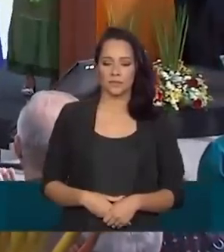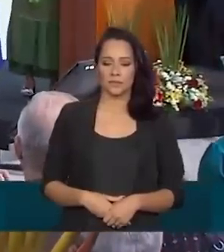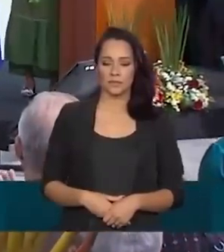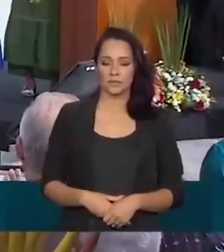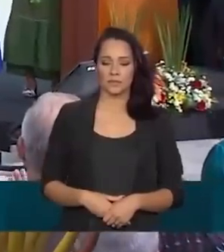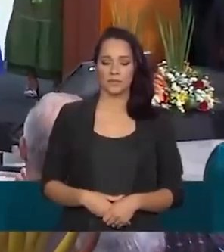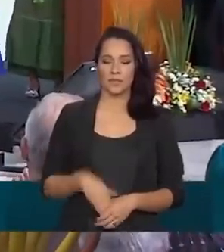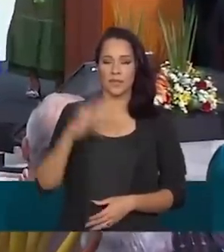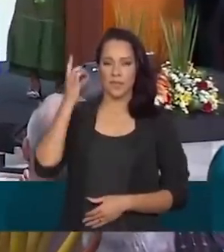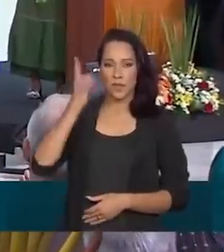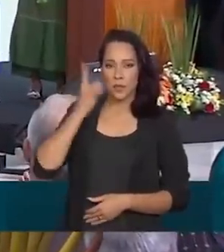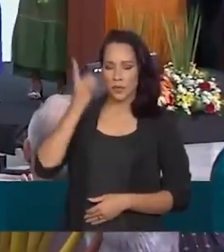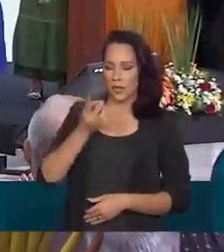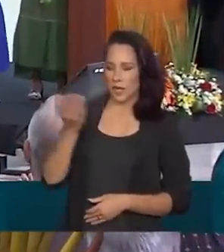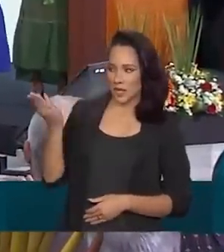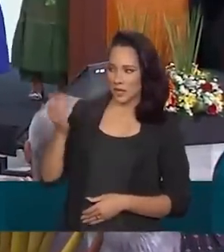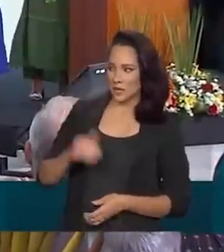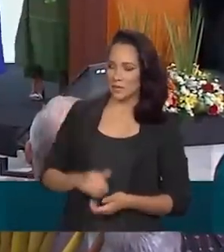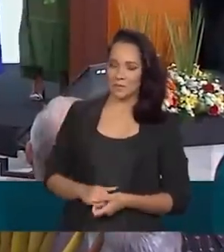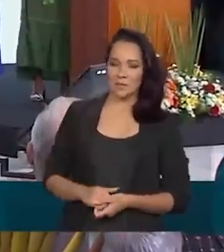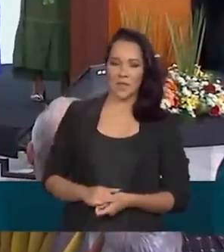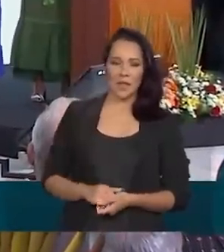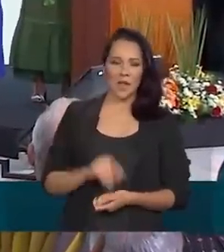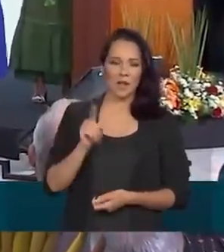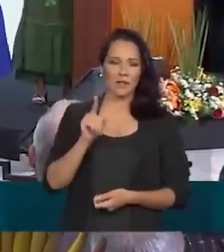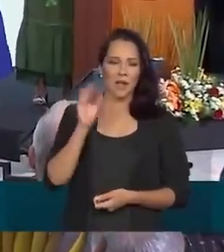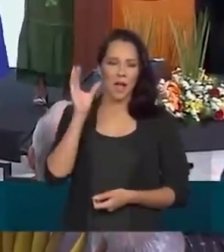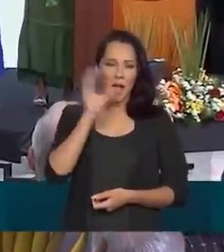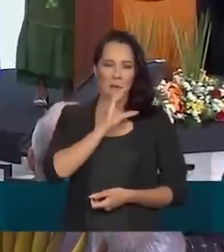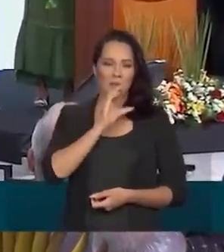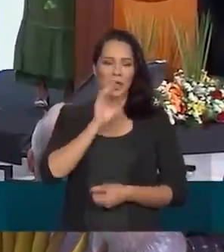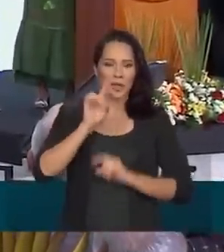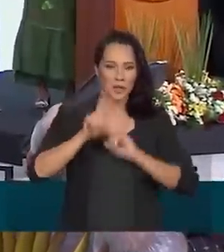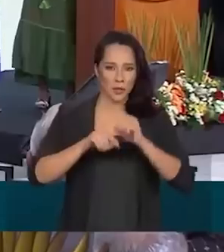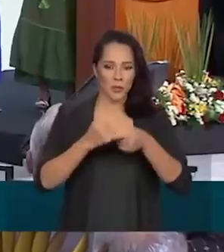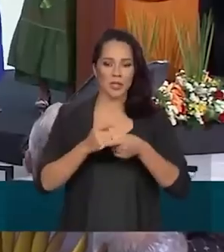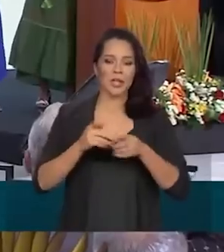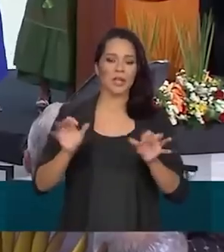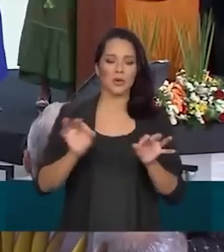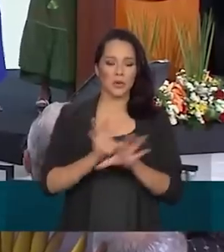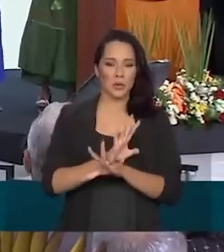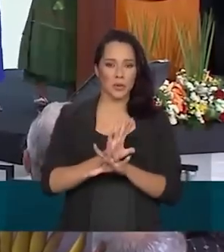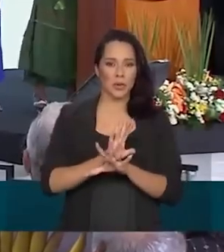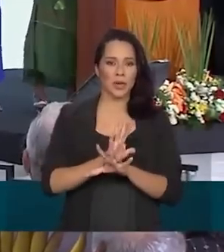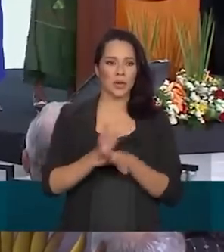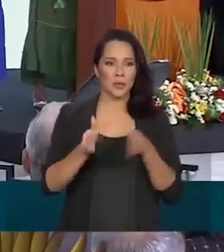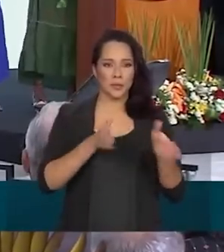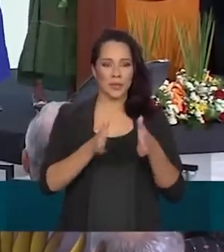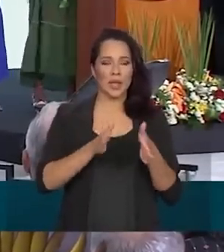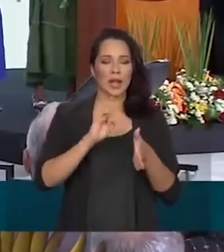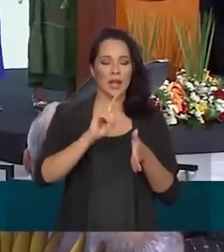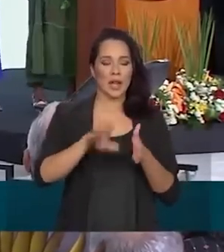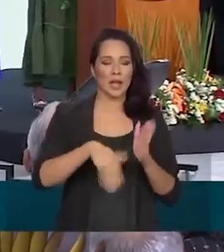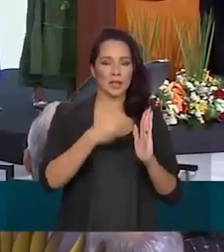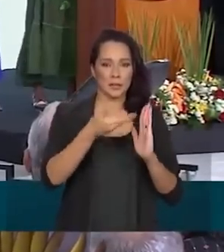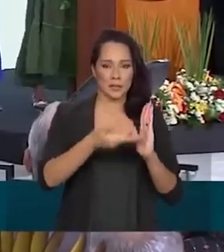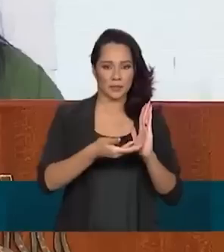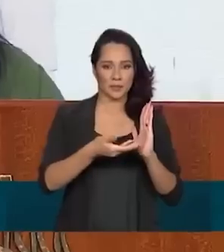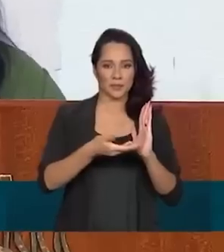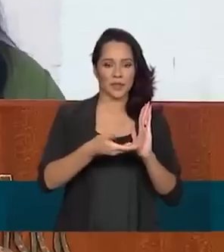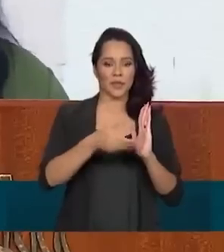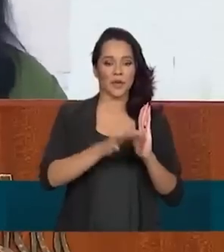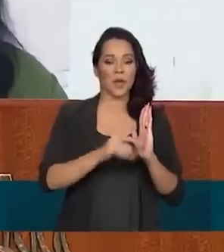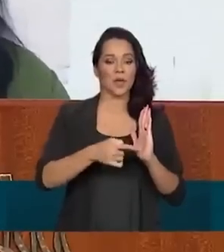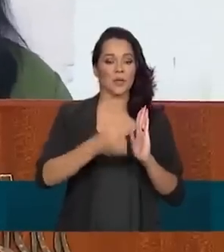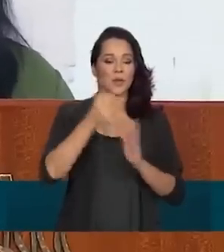Não. Deputada Joênia Wapichana, brevemente, depois que ela concluiu o mandato dela na Câmara Federal,